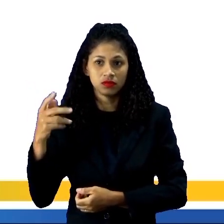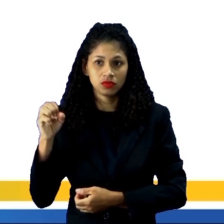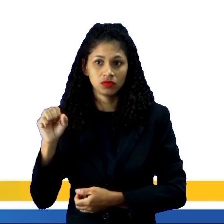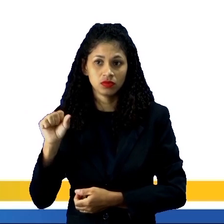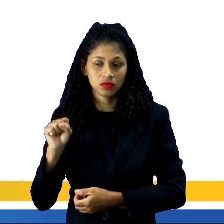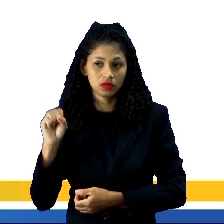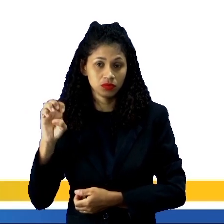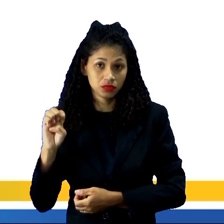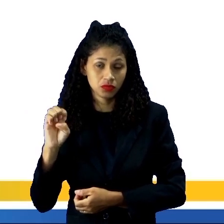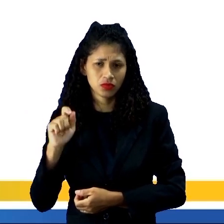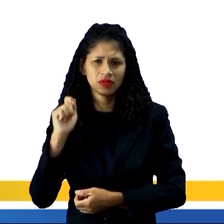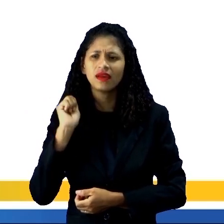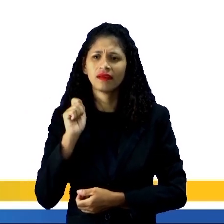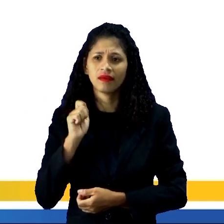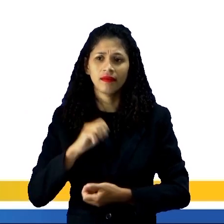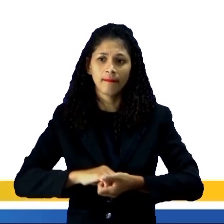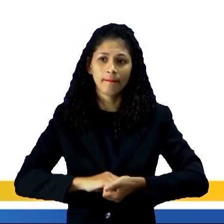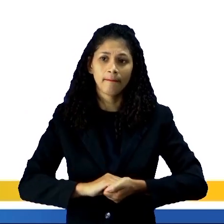também significa quem.